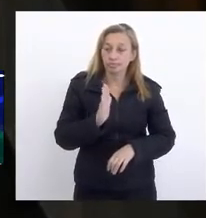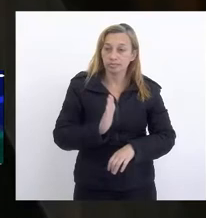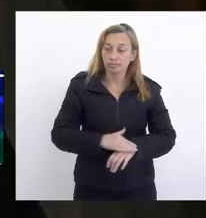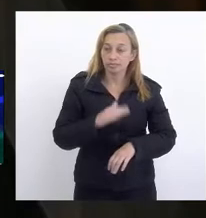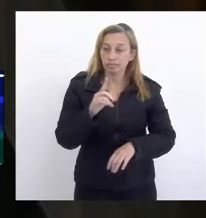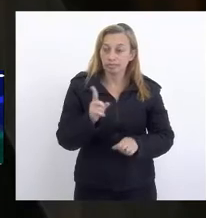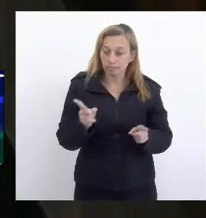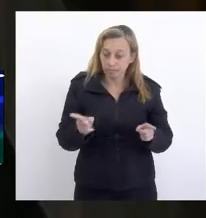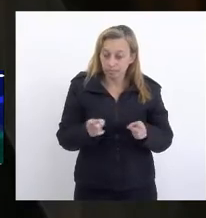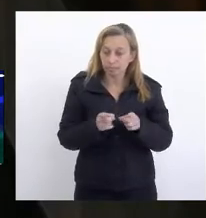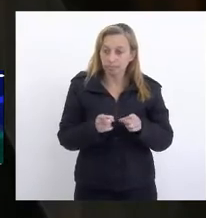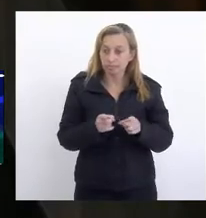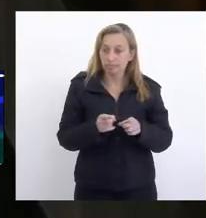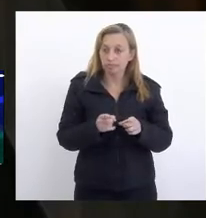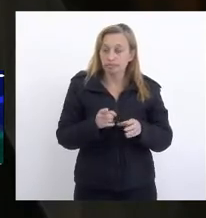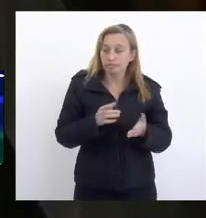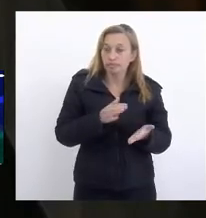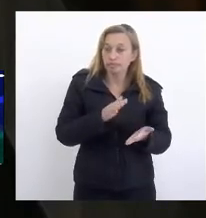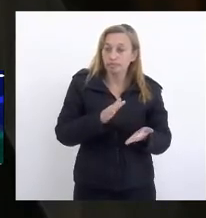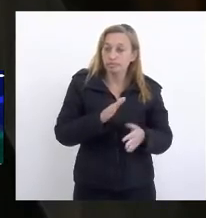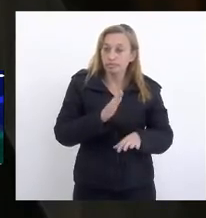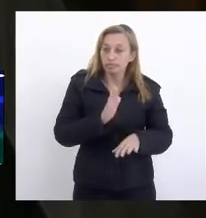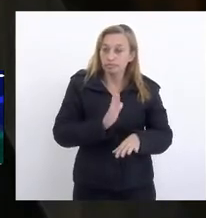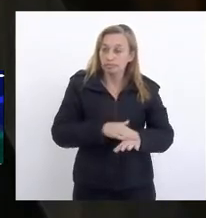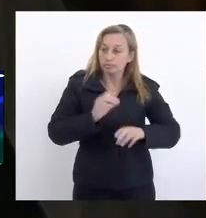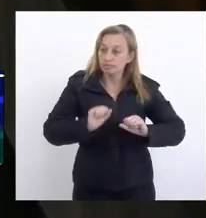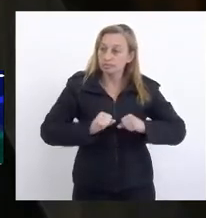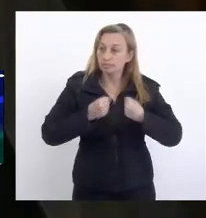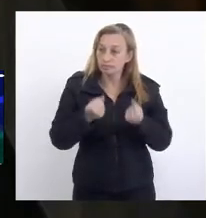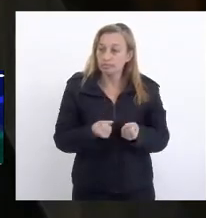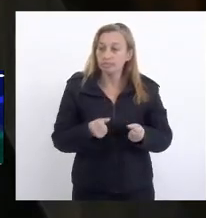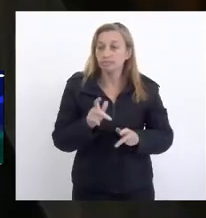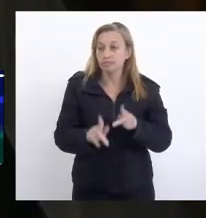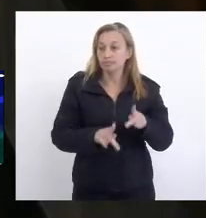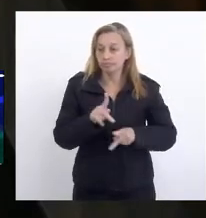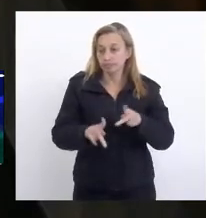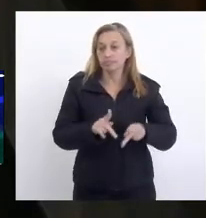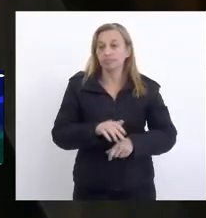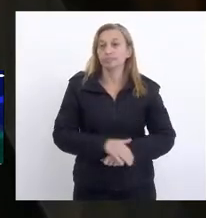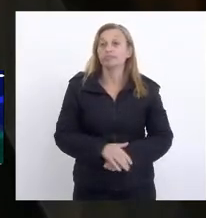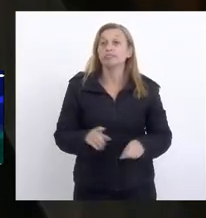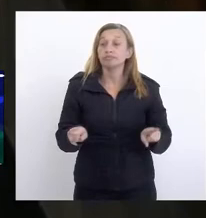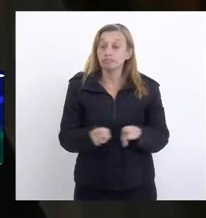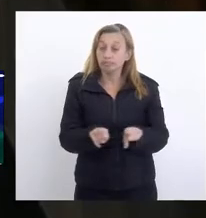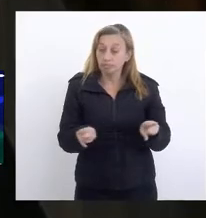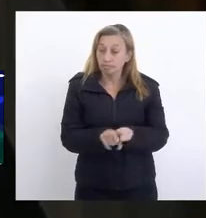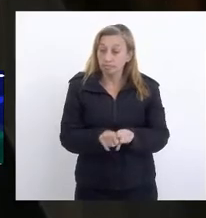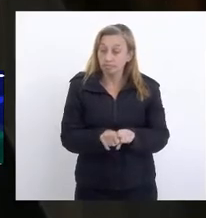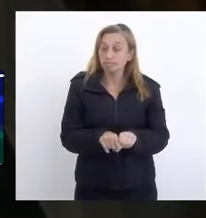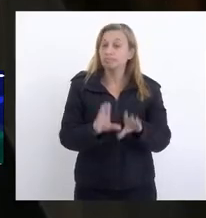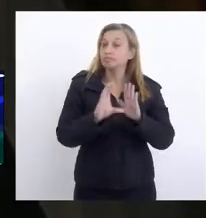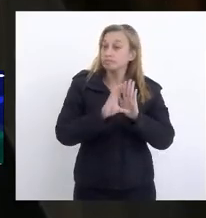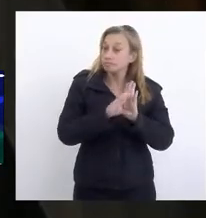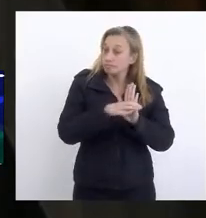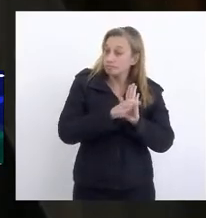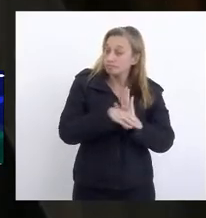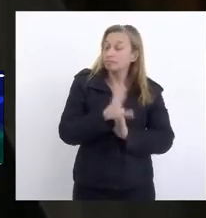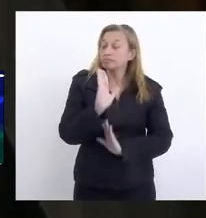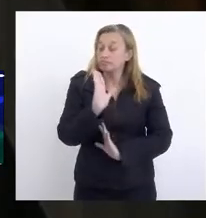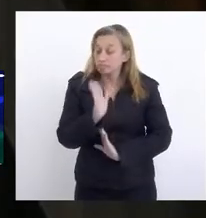é, aquela que mais defender a população. Também conceito já